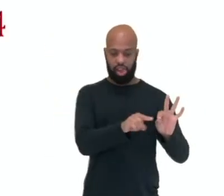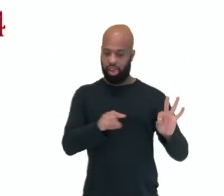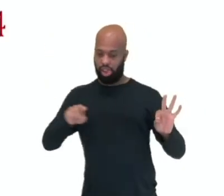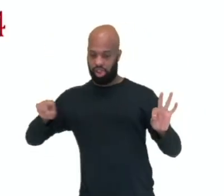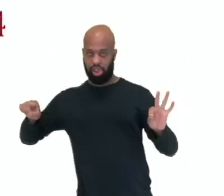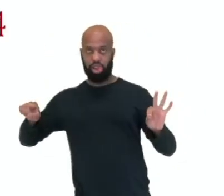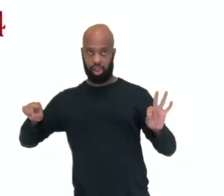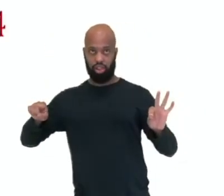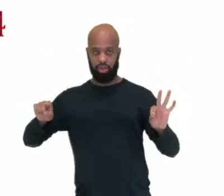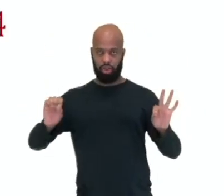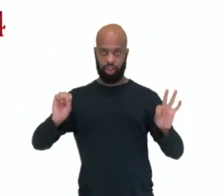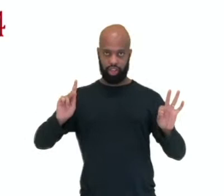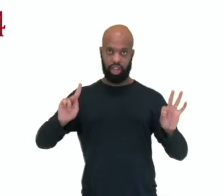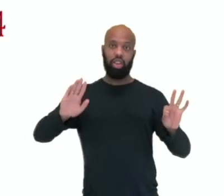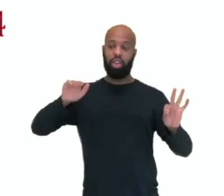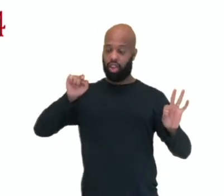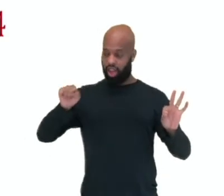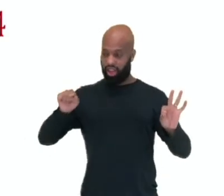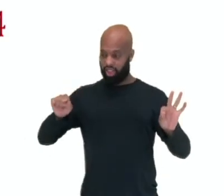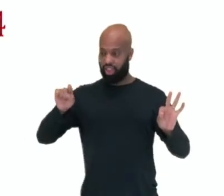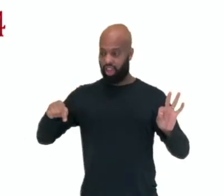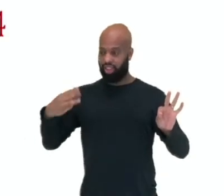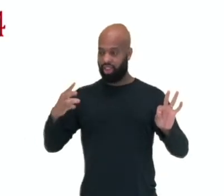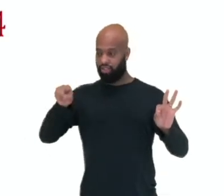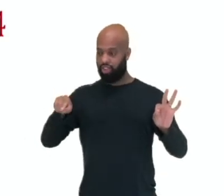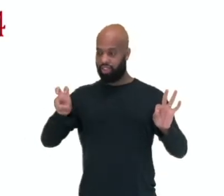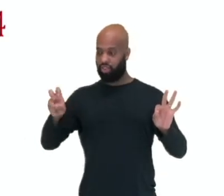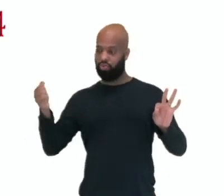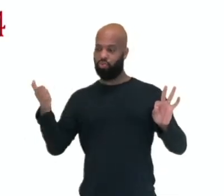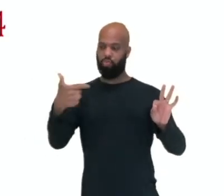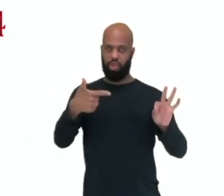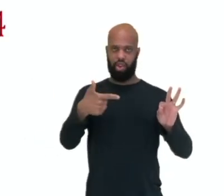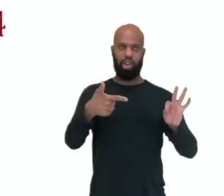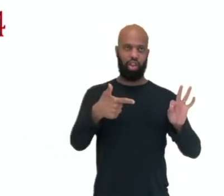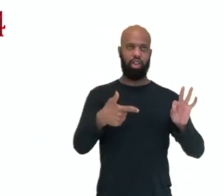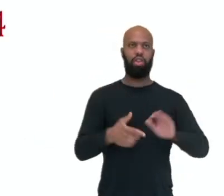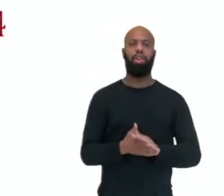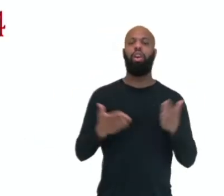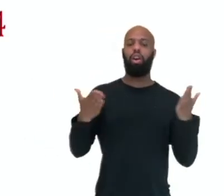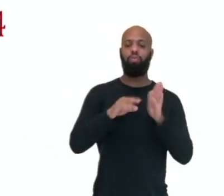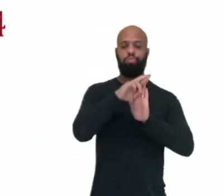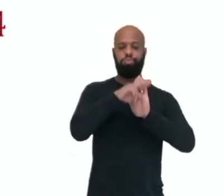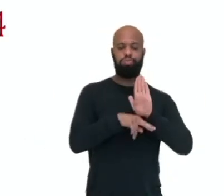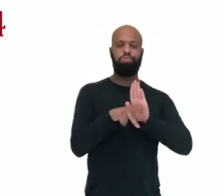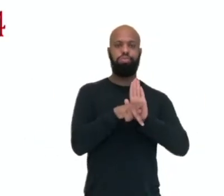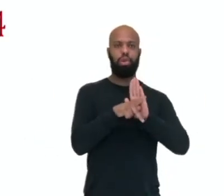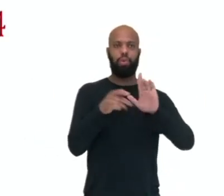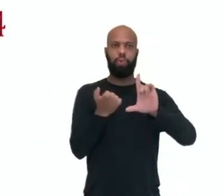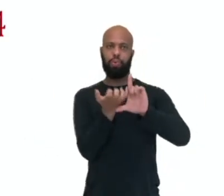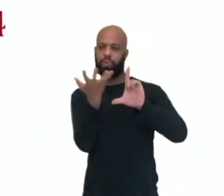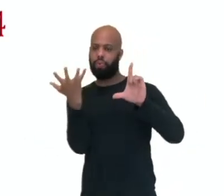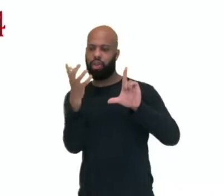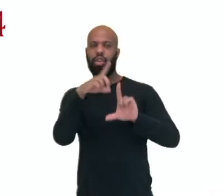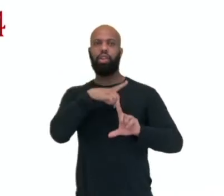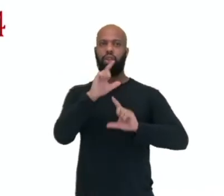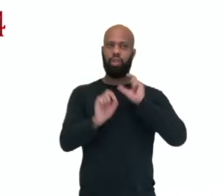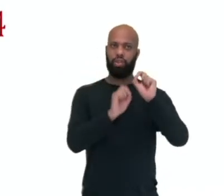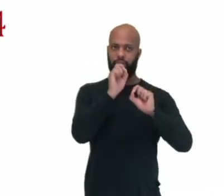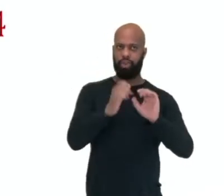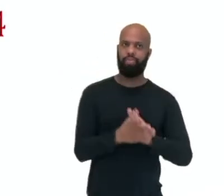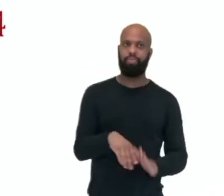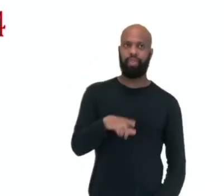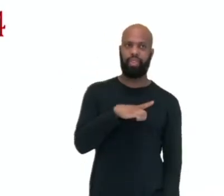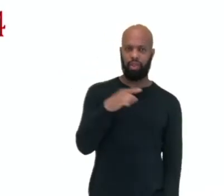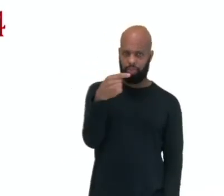2. Aplicando as condições de log aqui, pessoal. Coloquei o log de 2 em evidência, se tem o sinal de